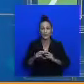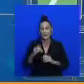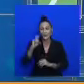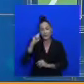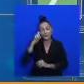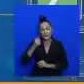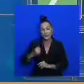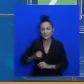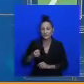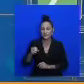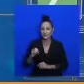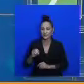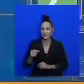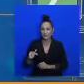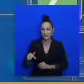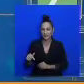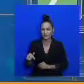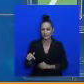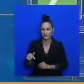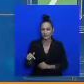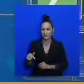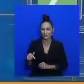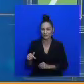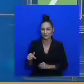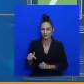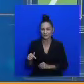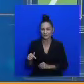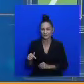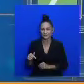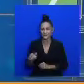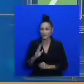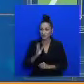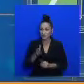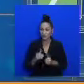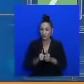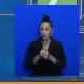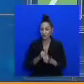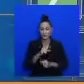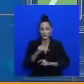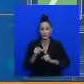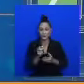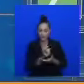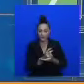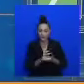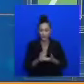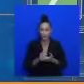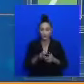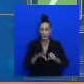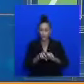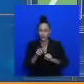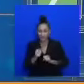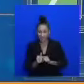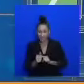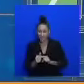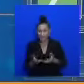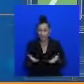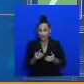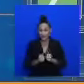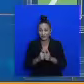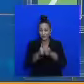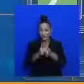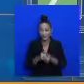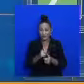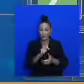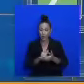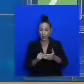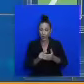número 07. Preta, 07. Já acompanhamos os sorteios da Quina, do Super 7. Agora você